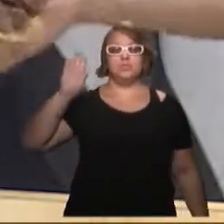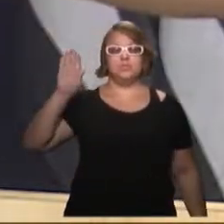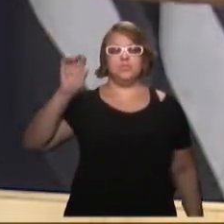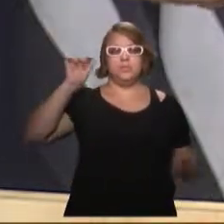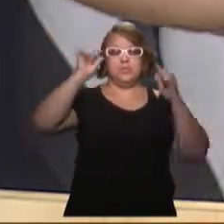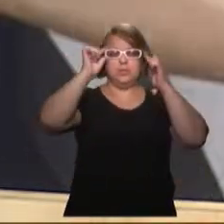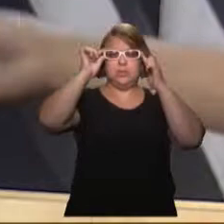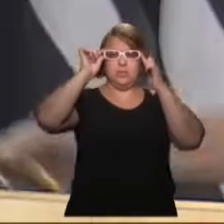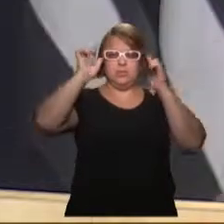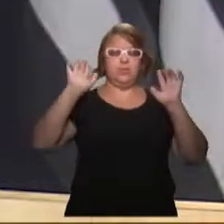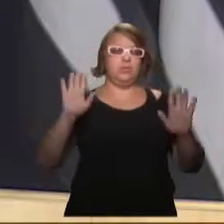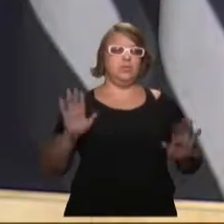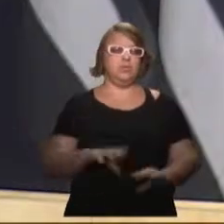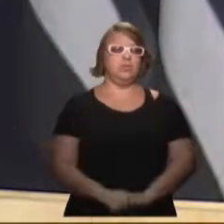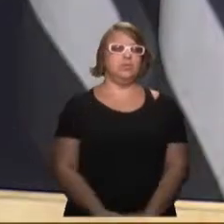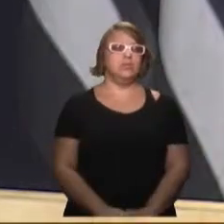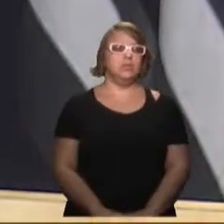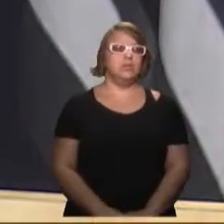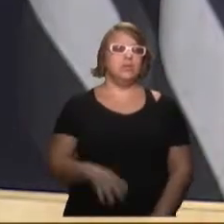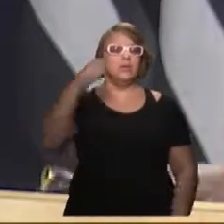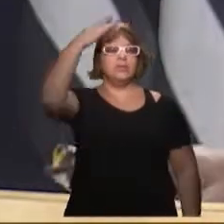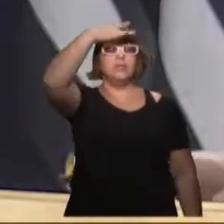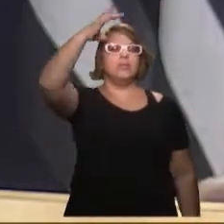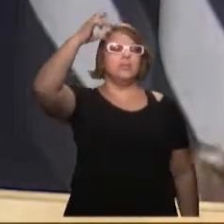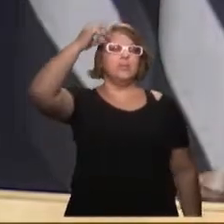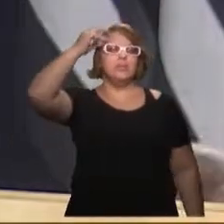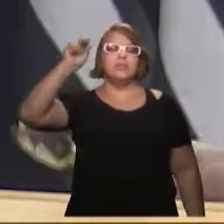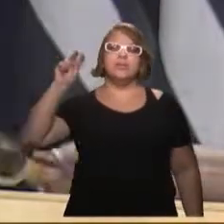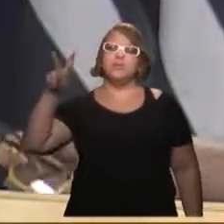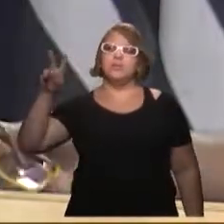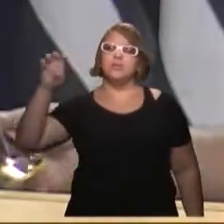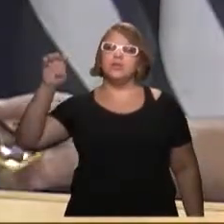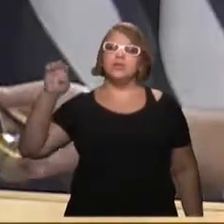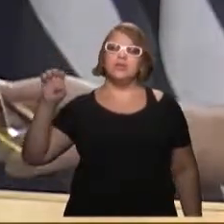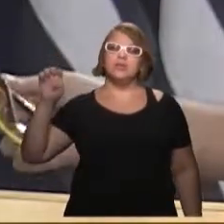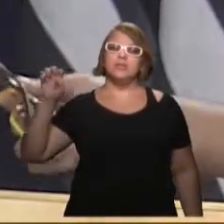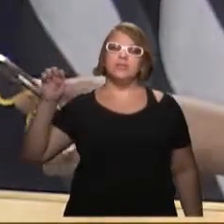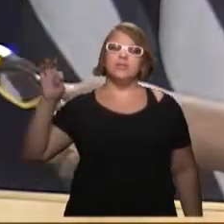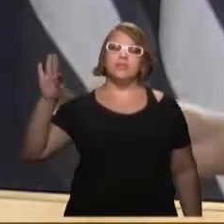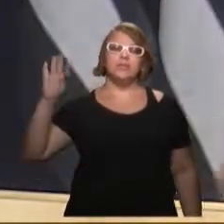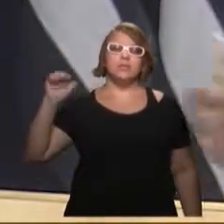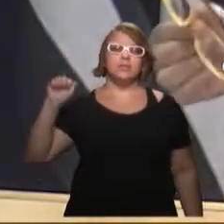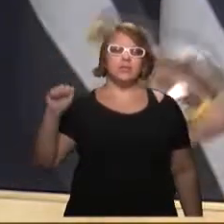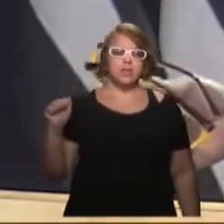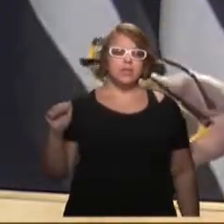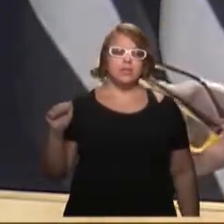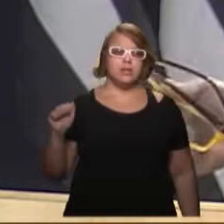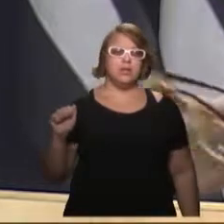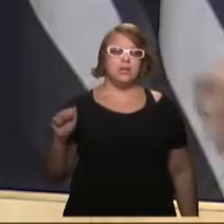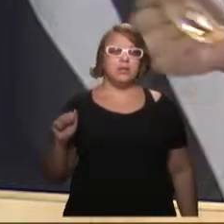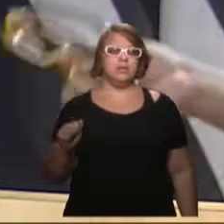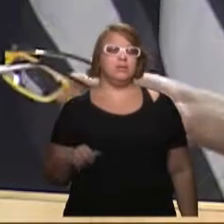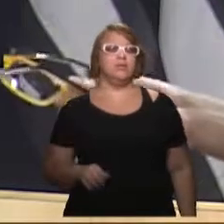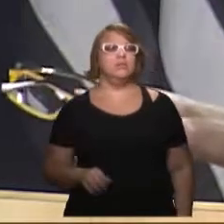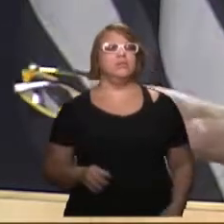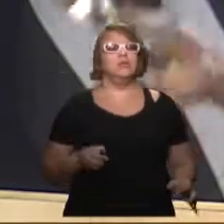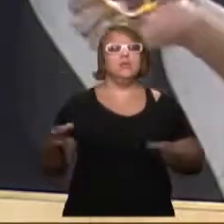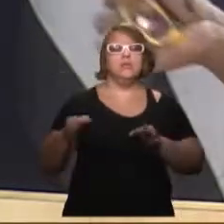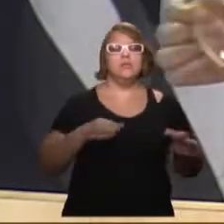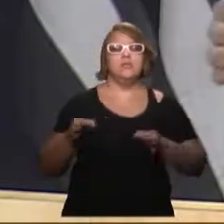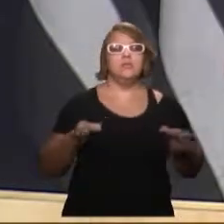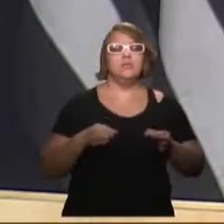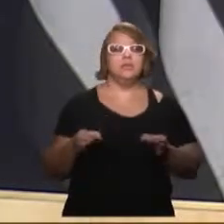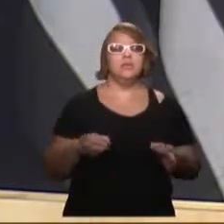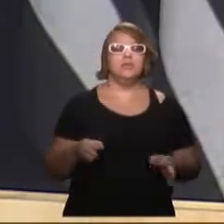entrar com o Adim. Gente, isso aqui não é casa de brincadeira. Eu estou falando, talvez as pessoas